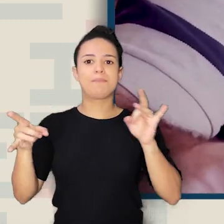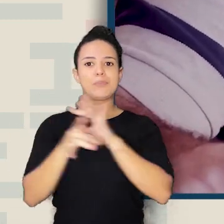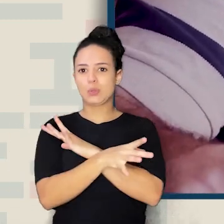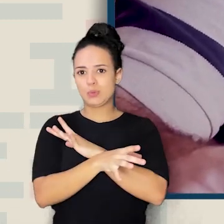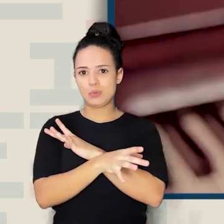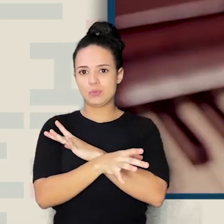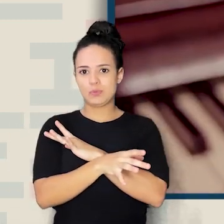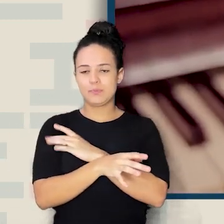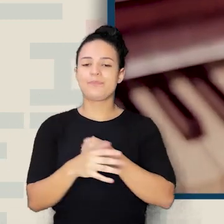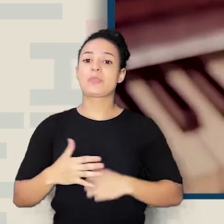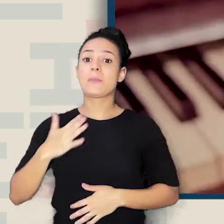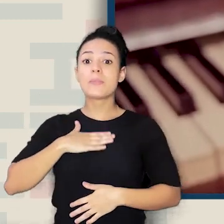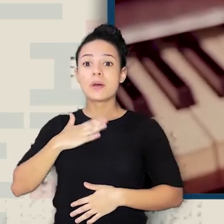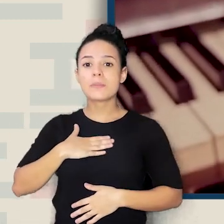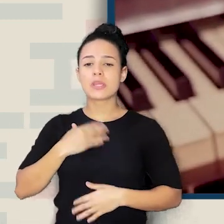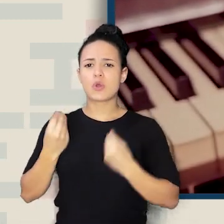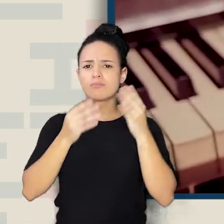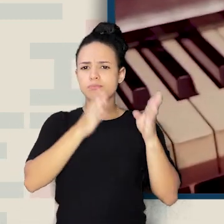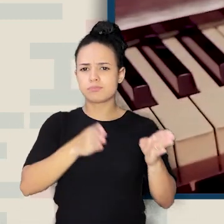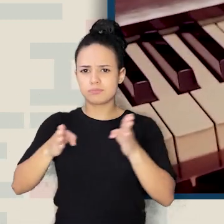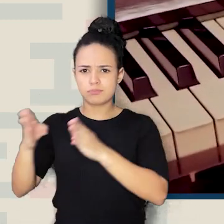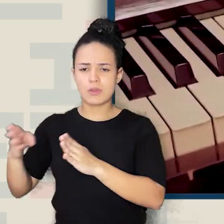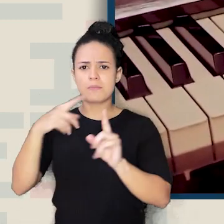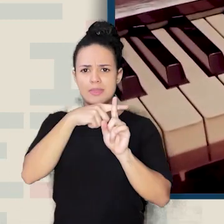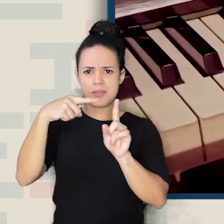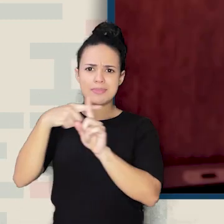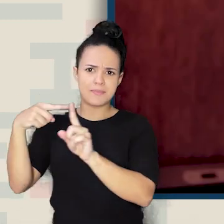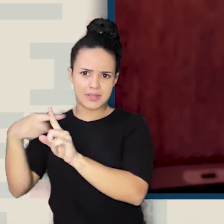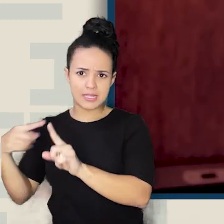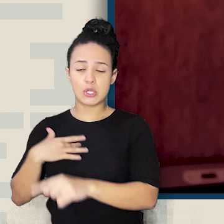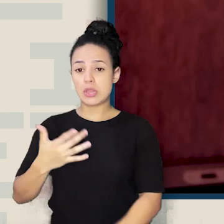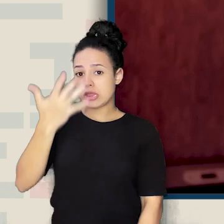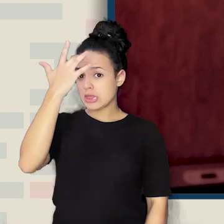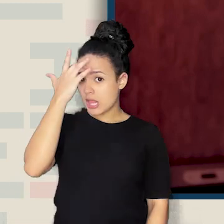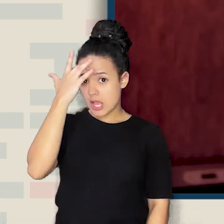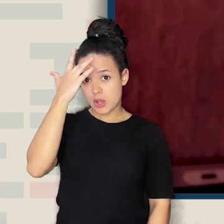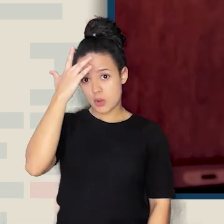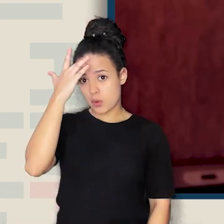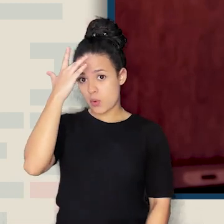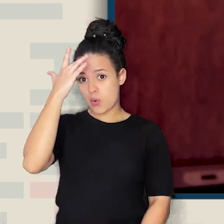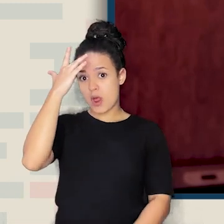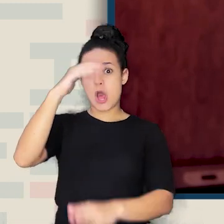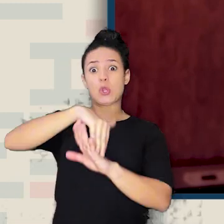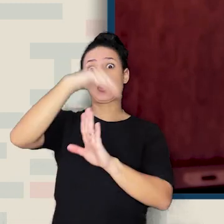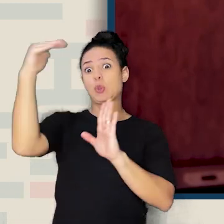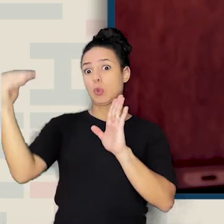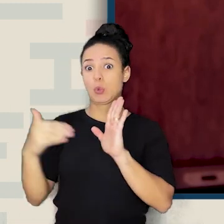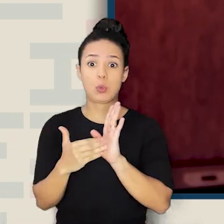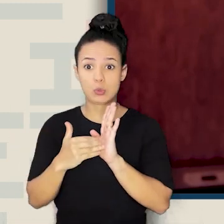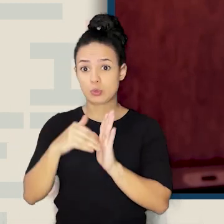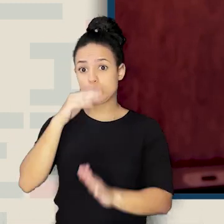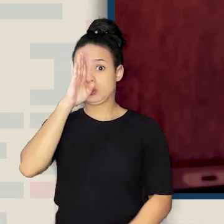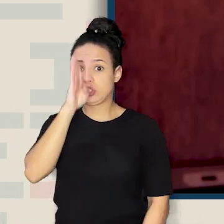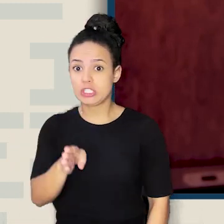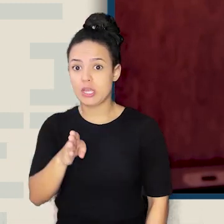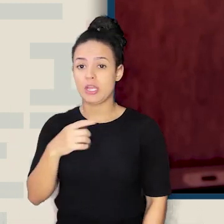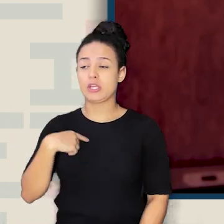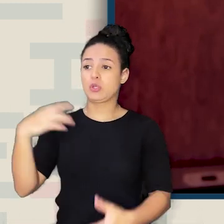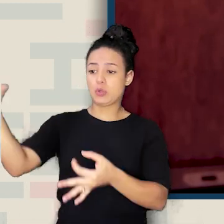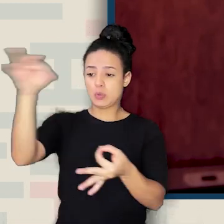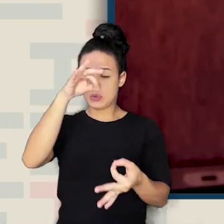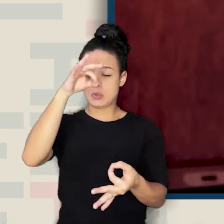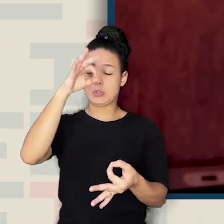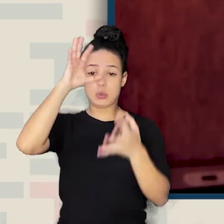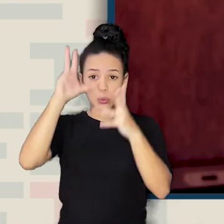prontinha. Para mim, eu separo a música por partes. Eu não consigo decorar a música no inteiro, assim. Simplesmente a música chegou e